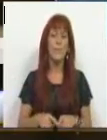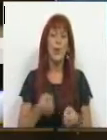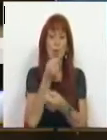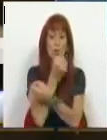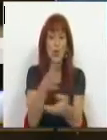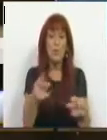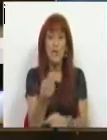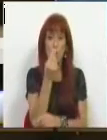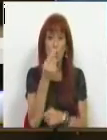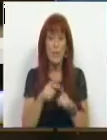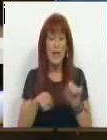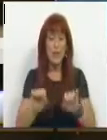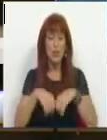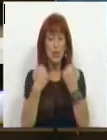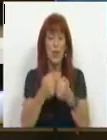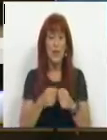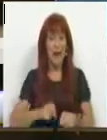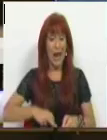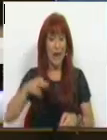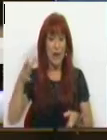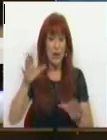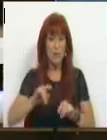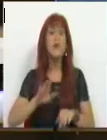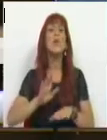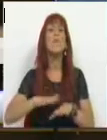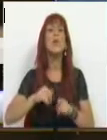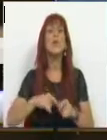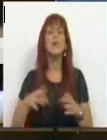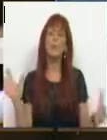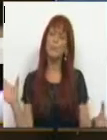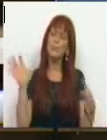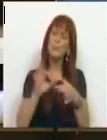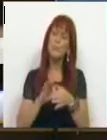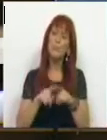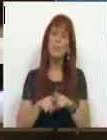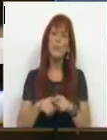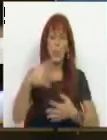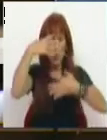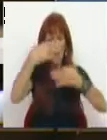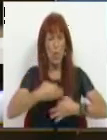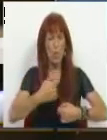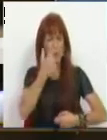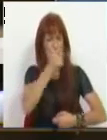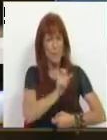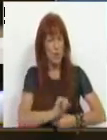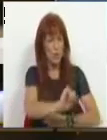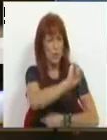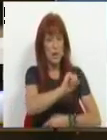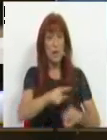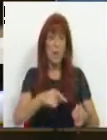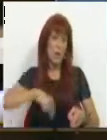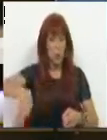O desperdício de alimentos nas sociedades mais ricas resulta de uma combinação entre o comportamento do consumidor, e